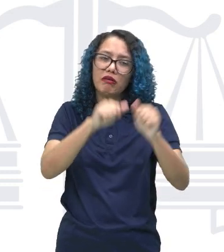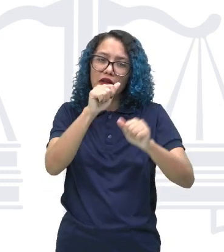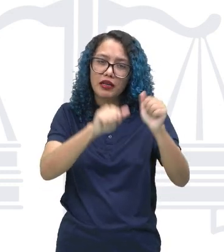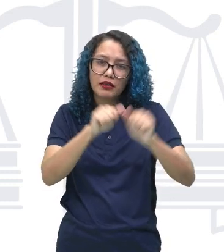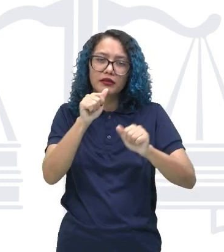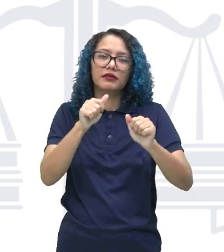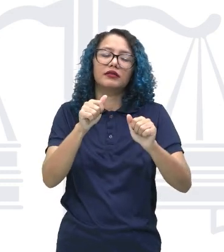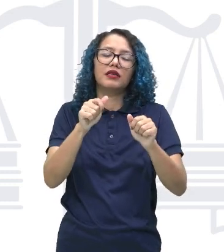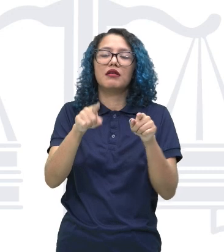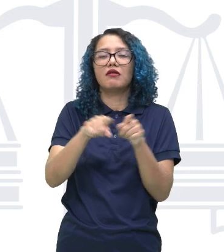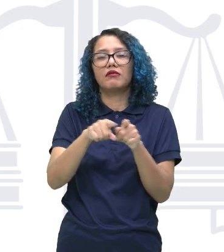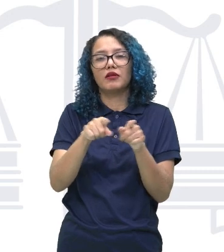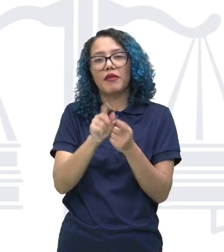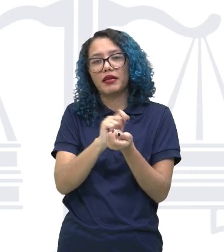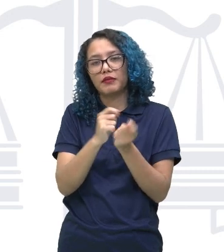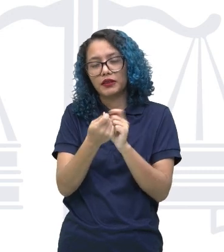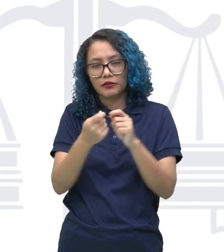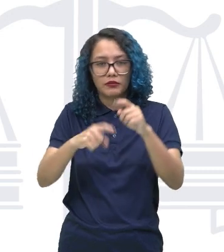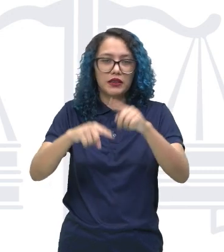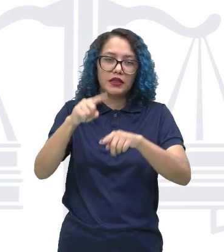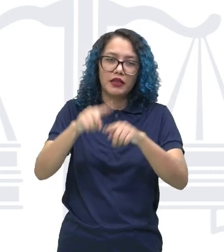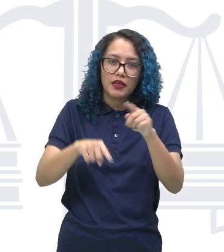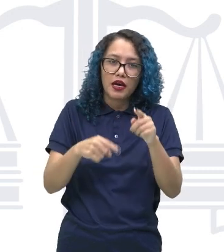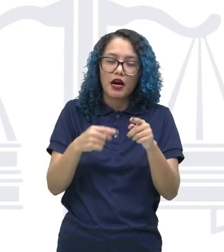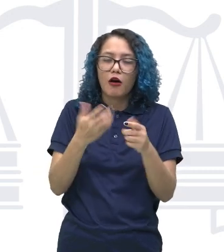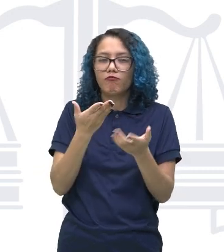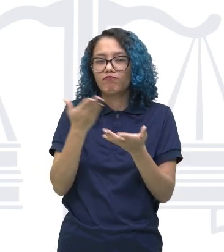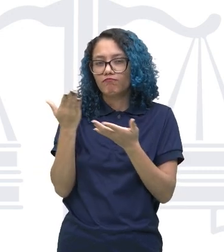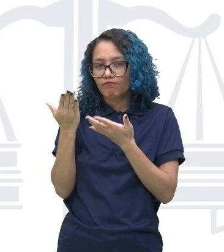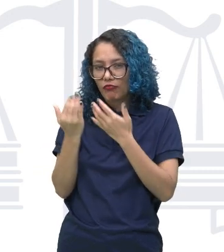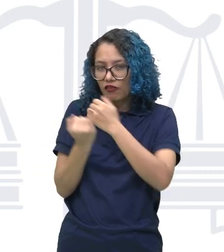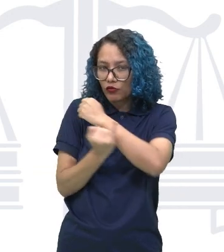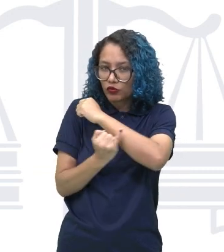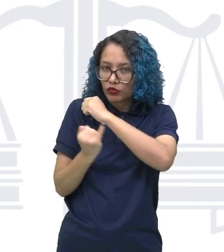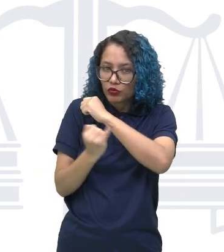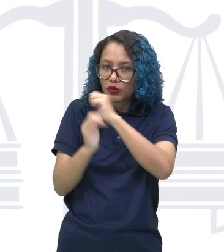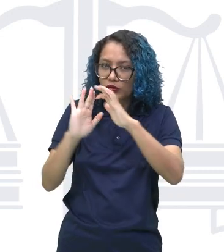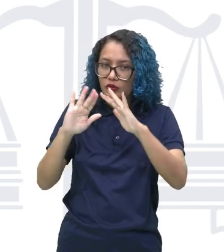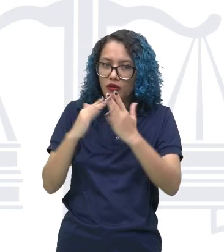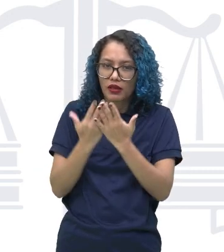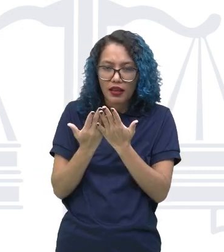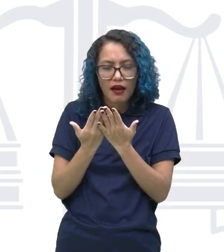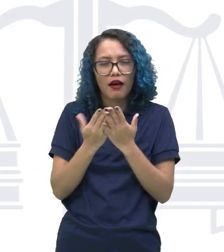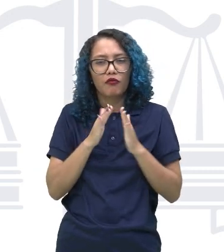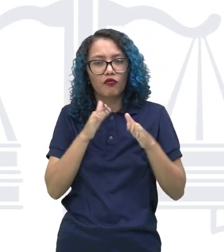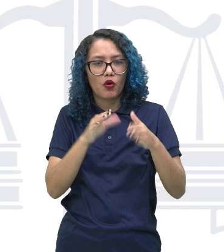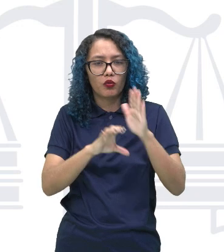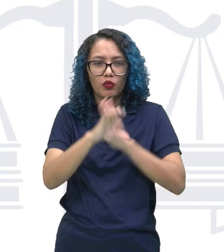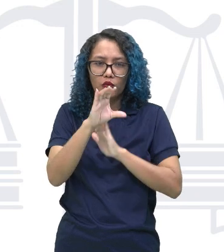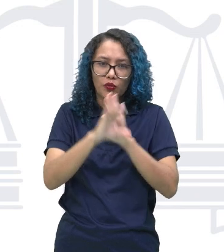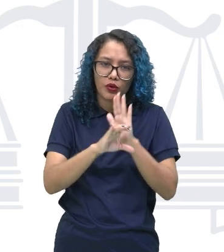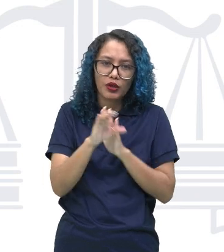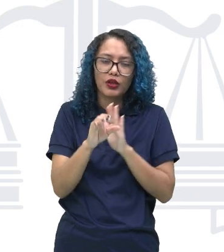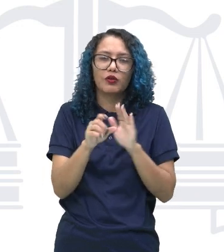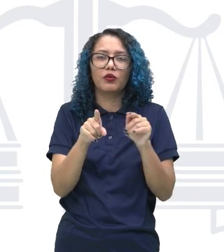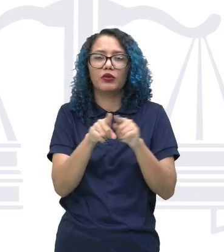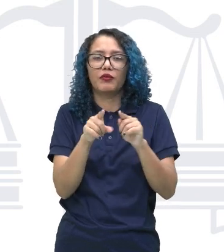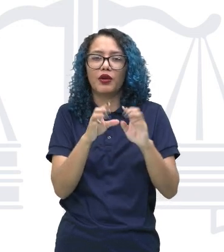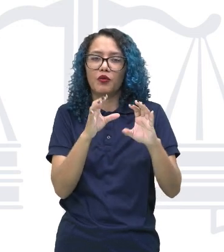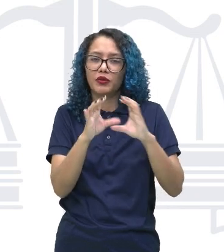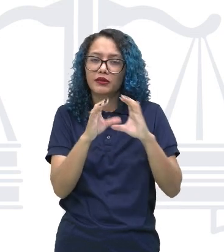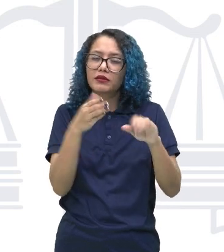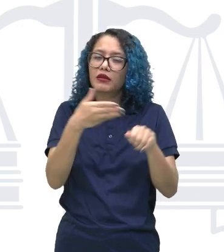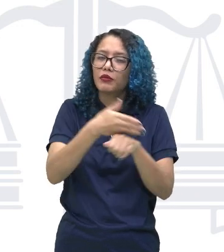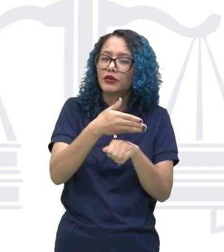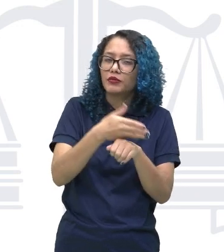mediações pedagógicas, adaptação de material, infraestrutura escolar, repriorização curricular, comunicação e